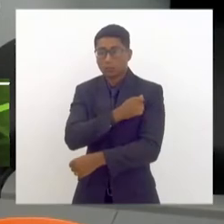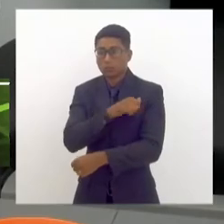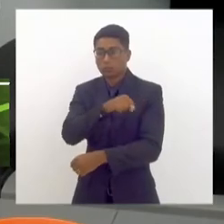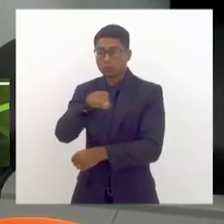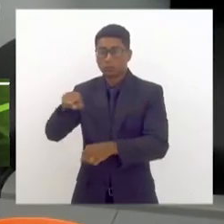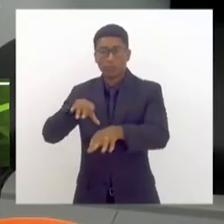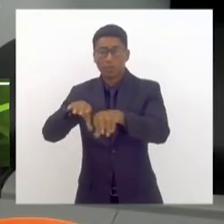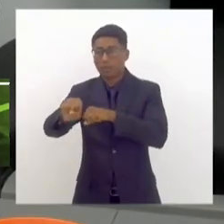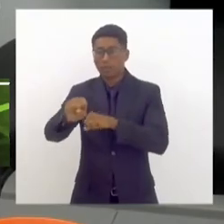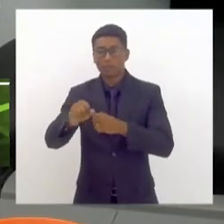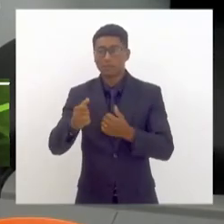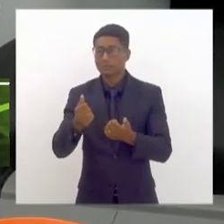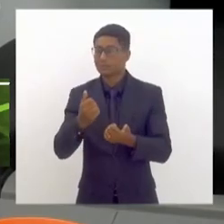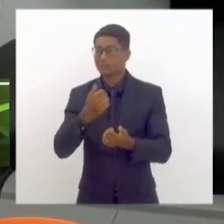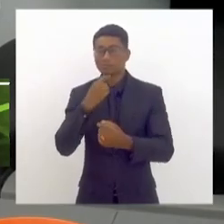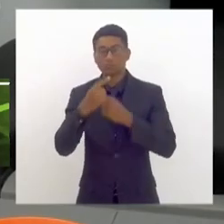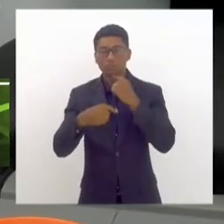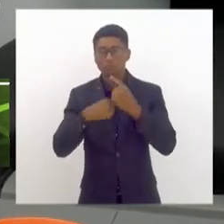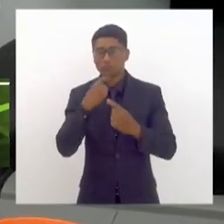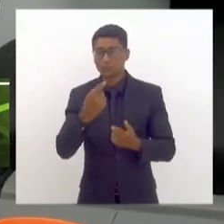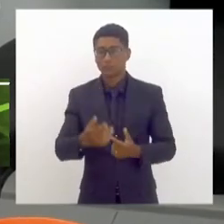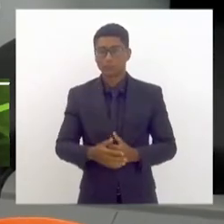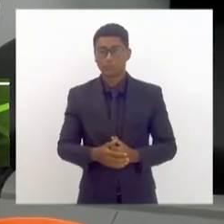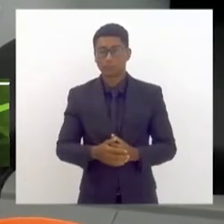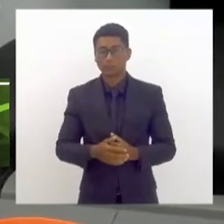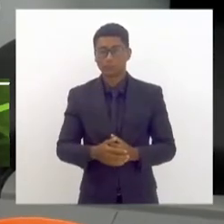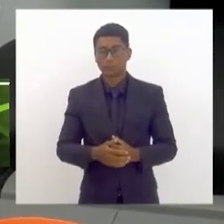né? Para azar dos coitados dos colegas, eu esqueci o vidro aberto do carro,